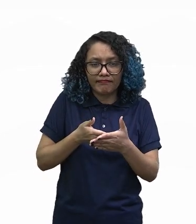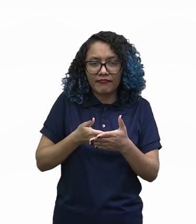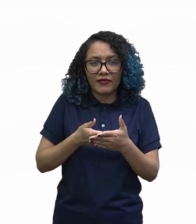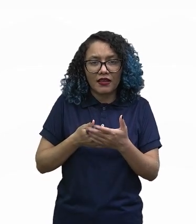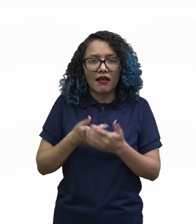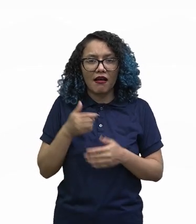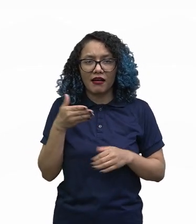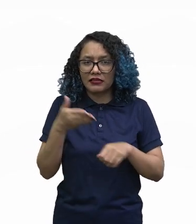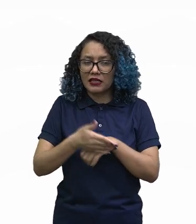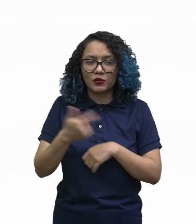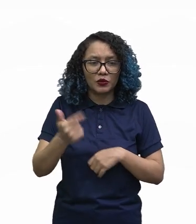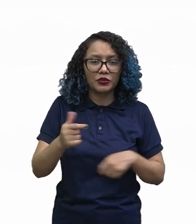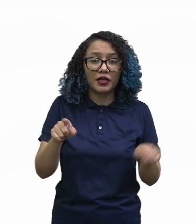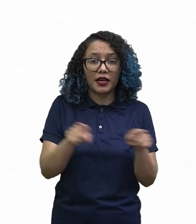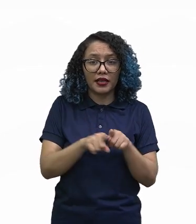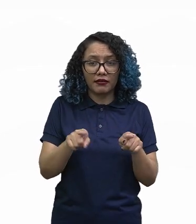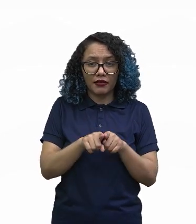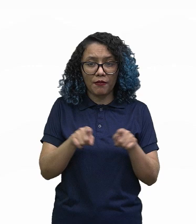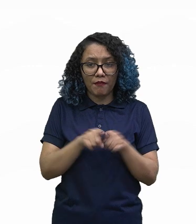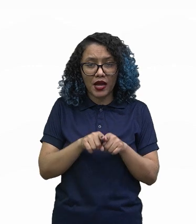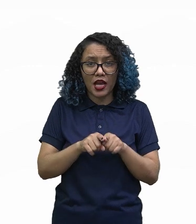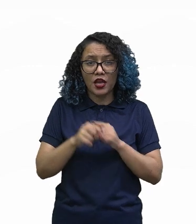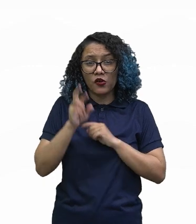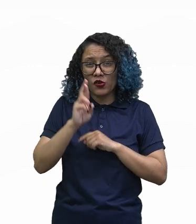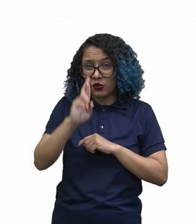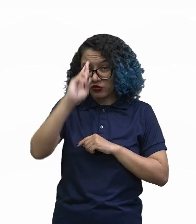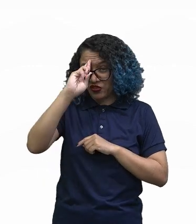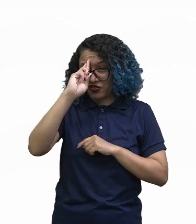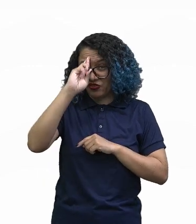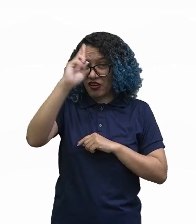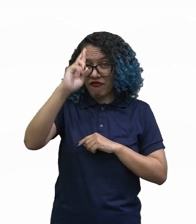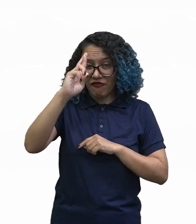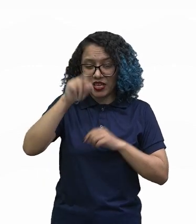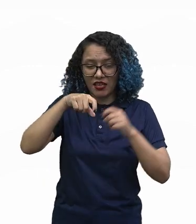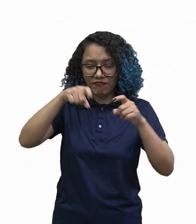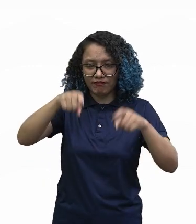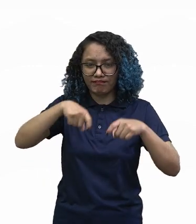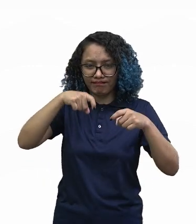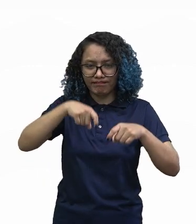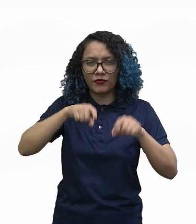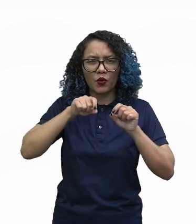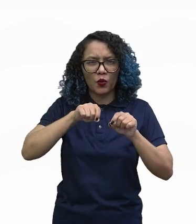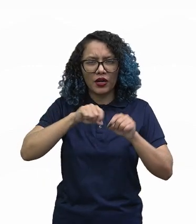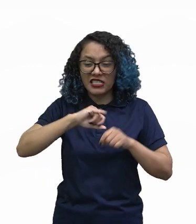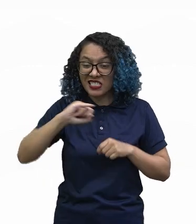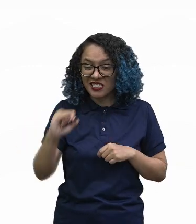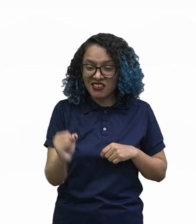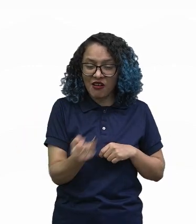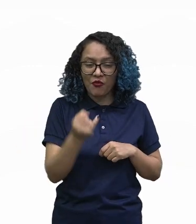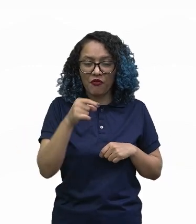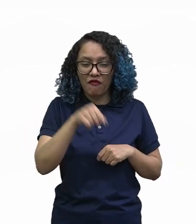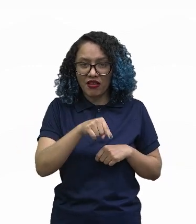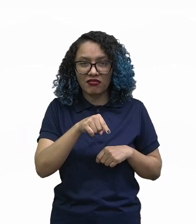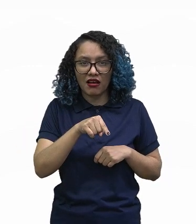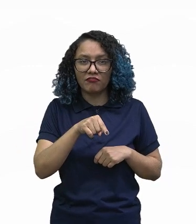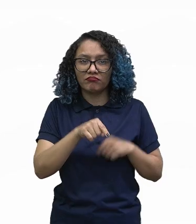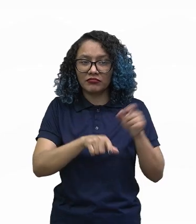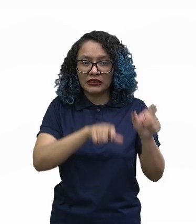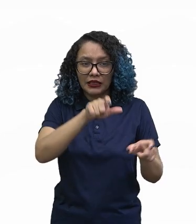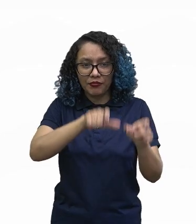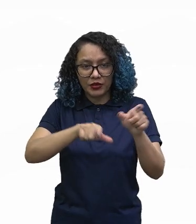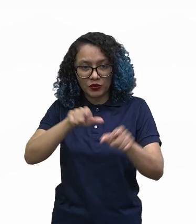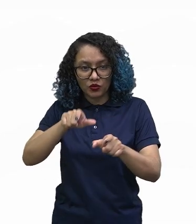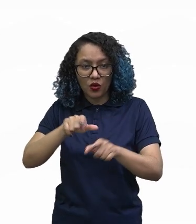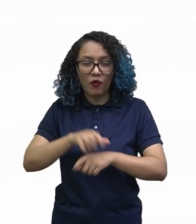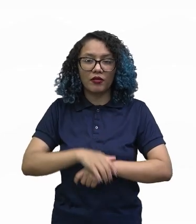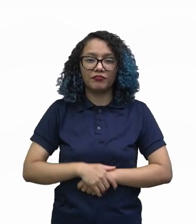coronéis. Dentro desse processo, você tem um sentimento de rejeição à República, que era vista